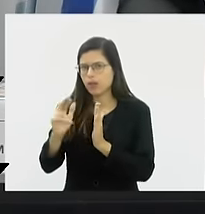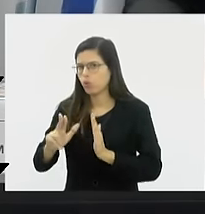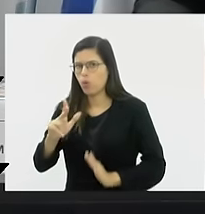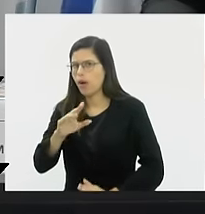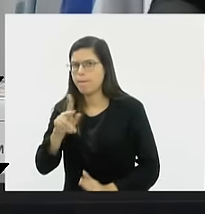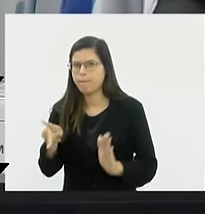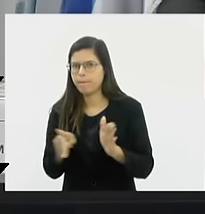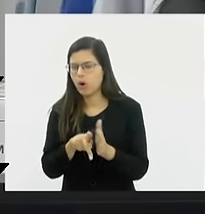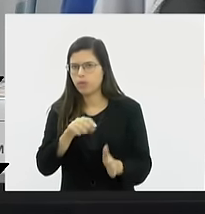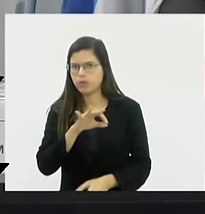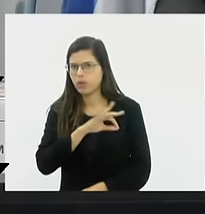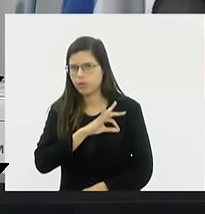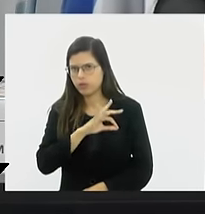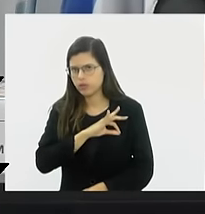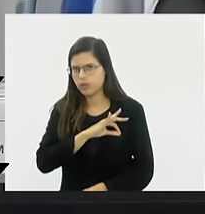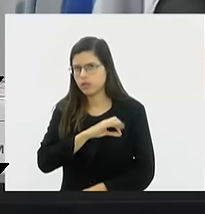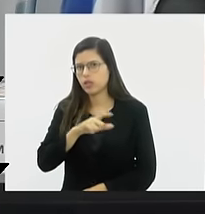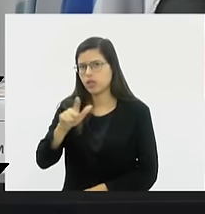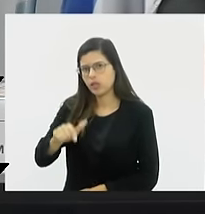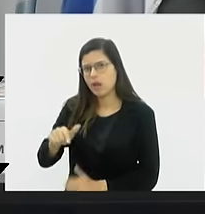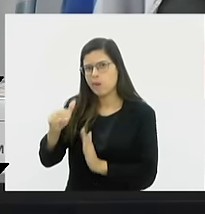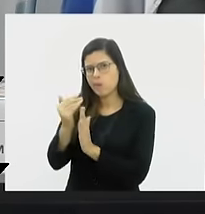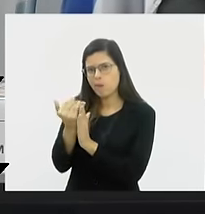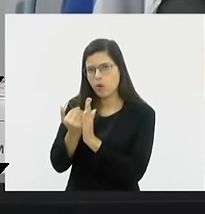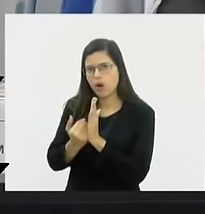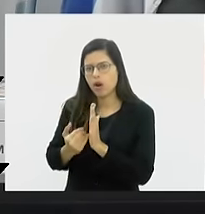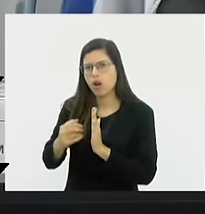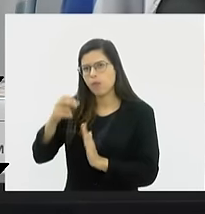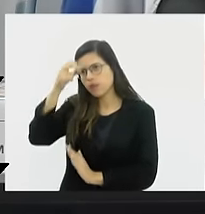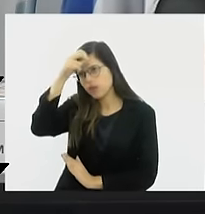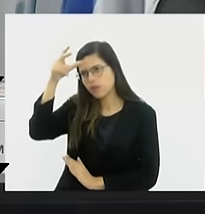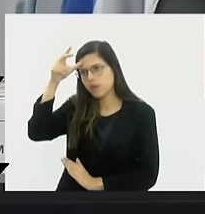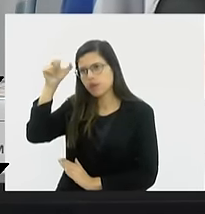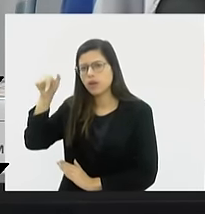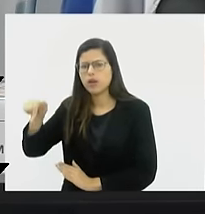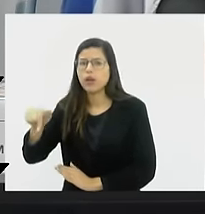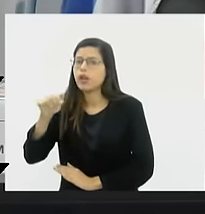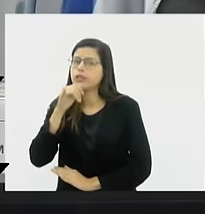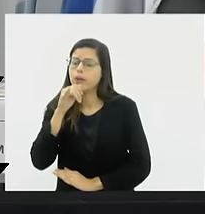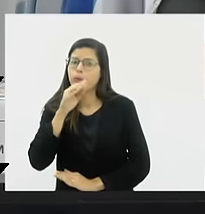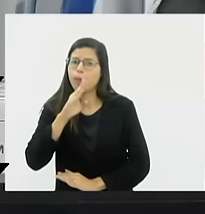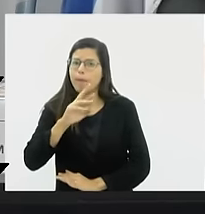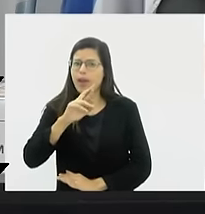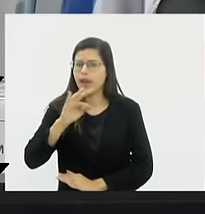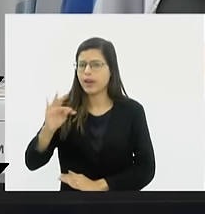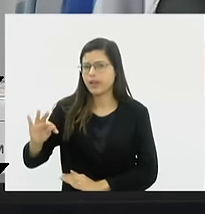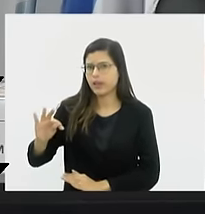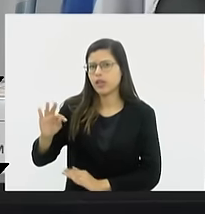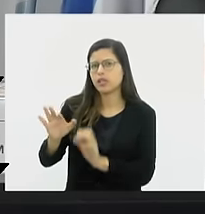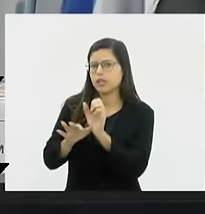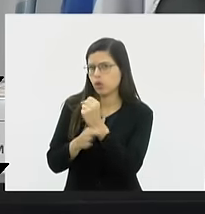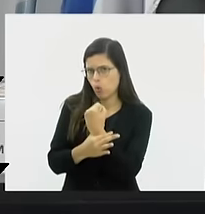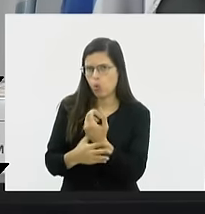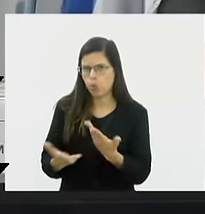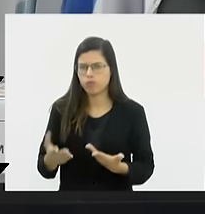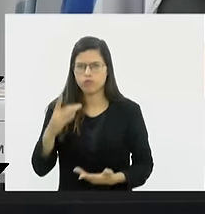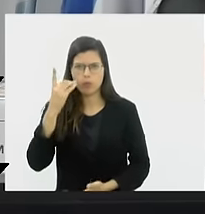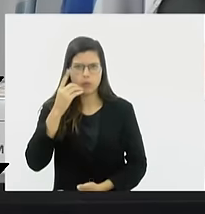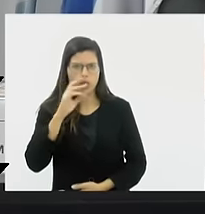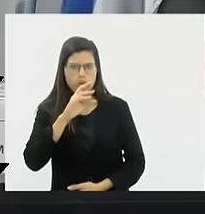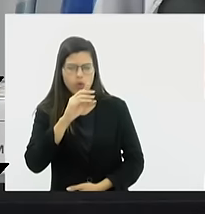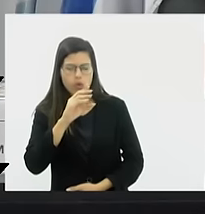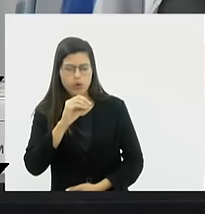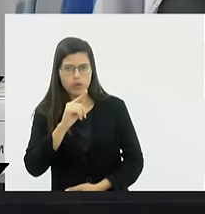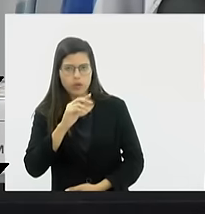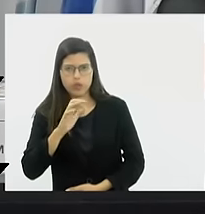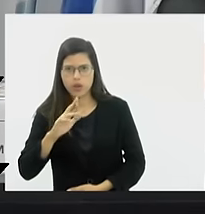atribuições exclusivas das prefeituras, a exemplo do BRT Seguro, como bem levantado pelo vereador Rogério Amorim. Isso não é uma